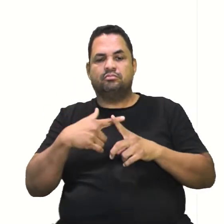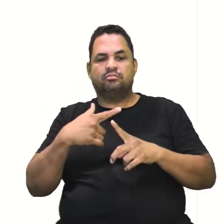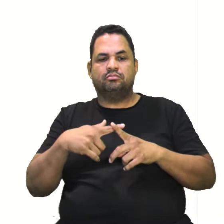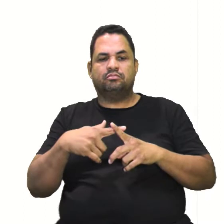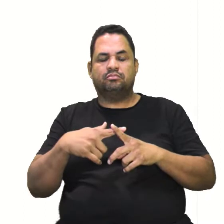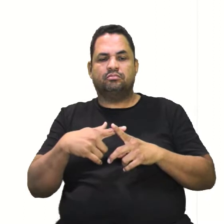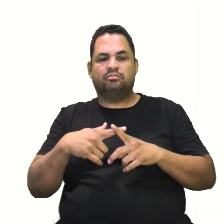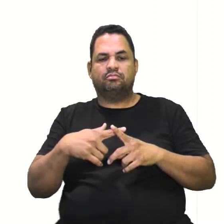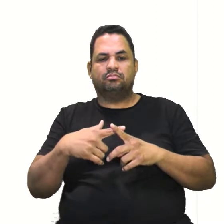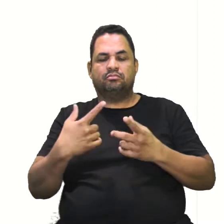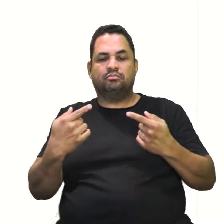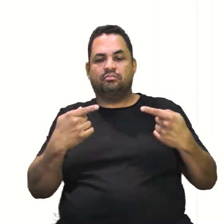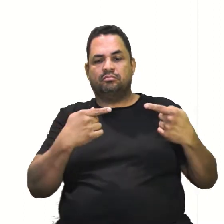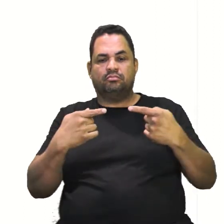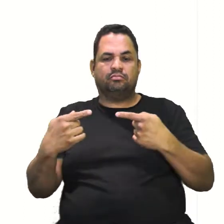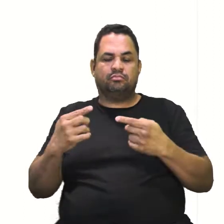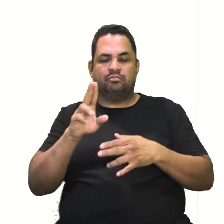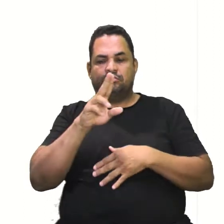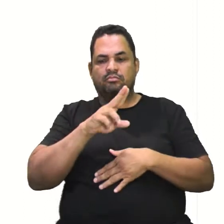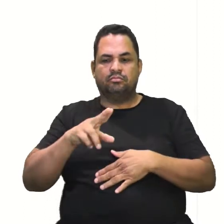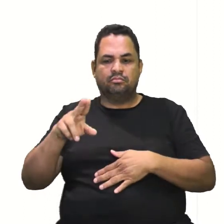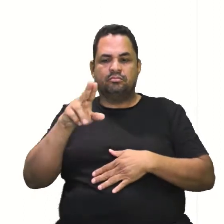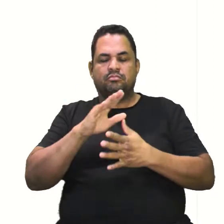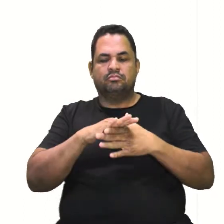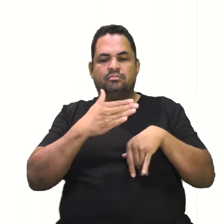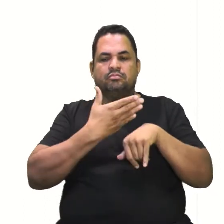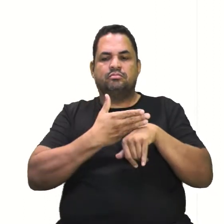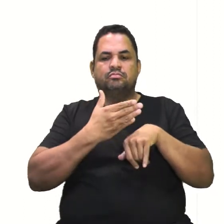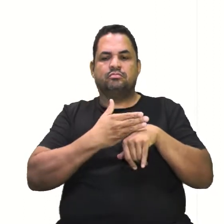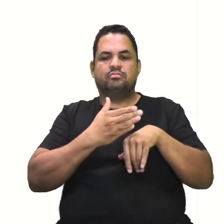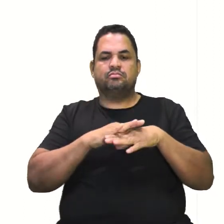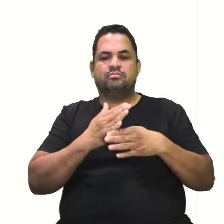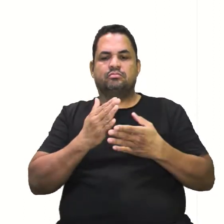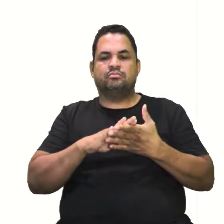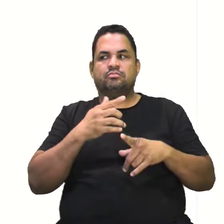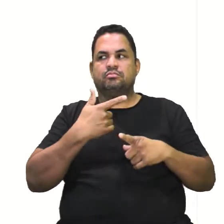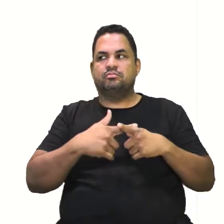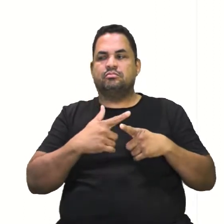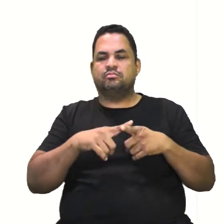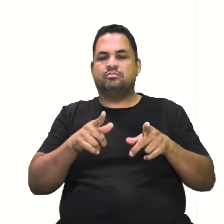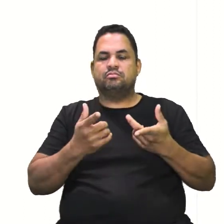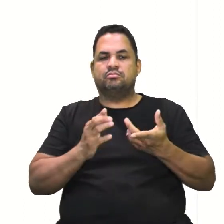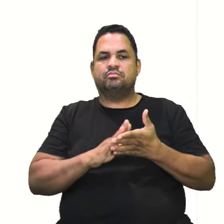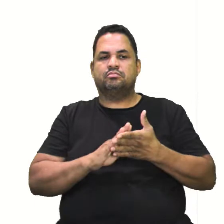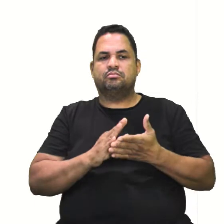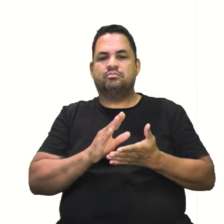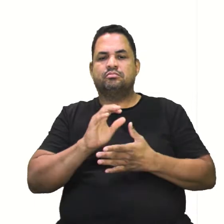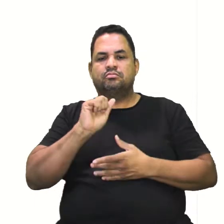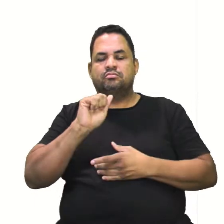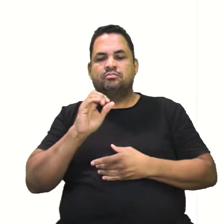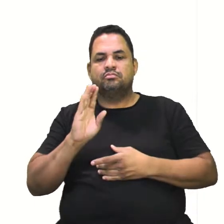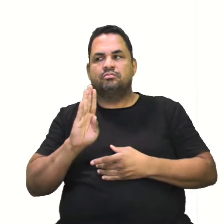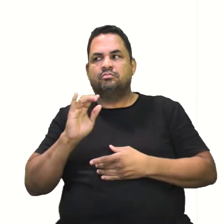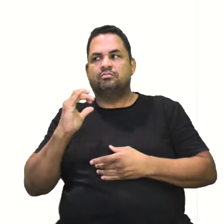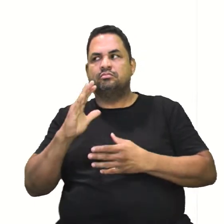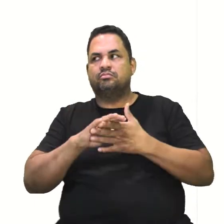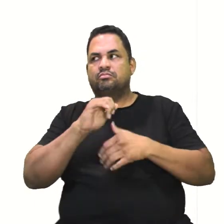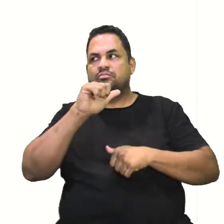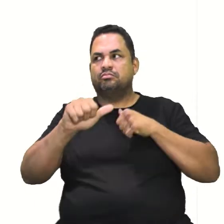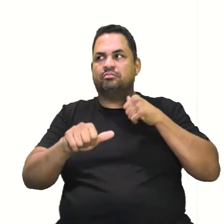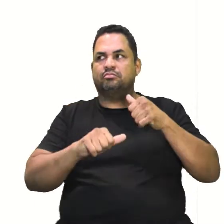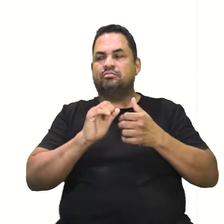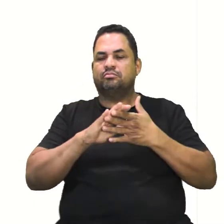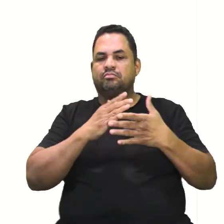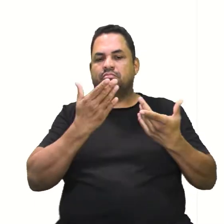quê? De acordo com a aplicação do exercício e do problema, esses A, B e C, eles mudam